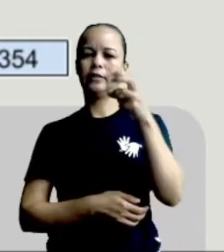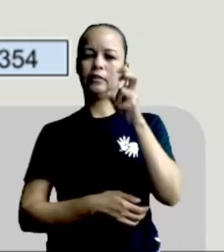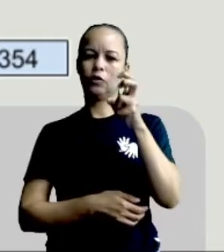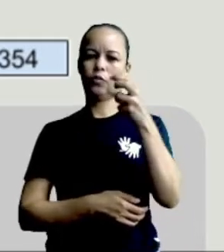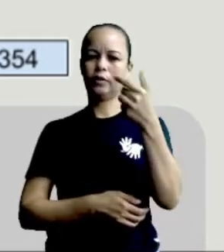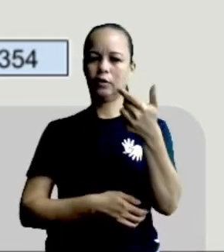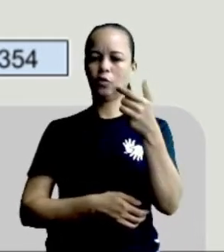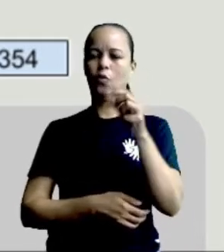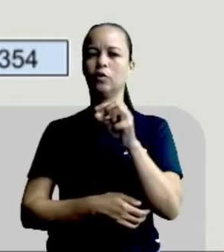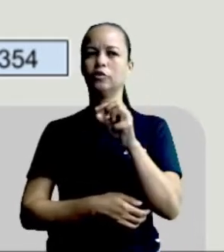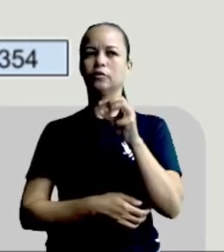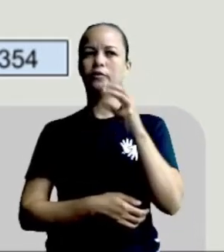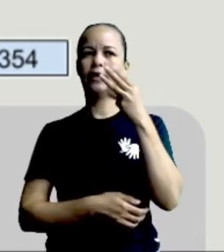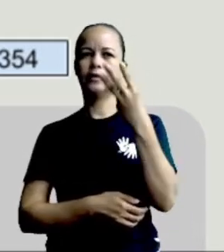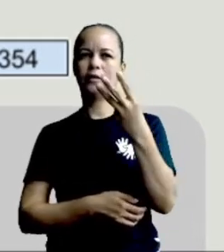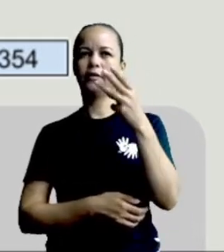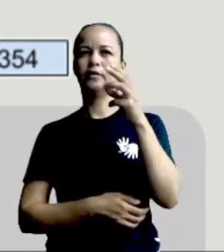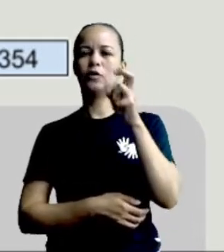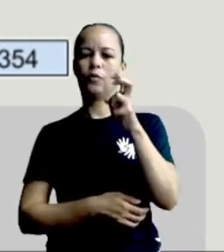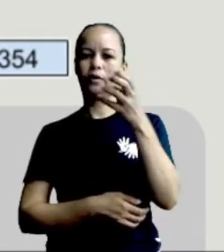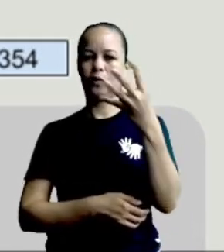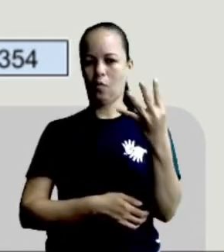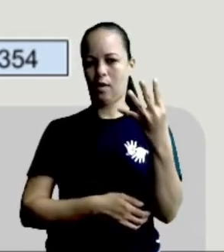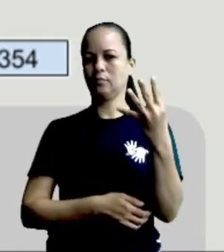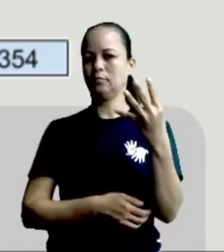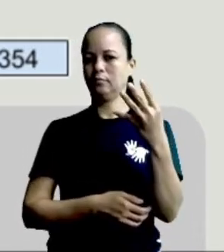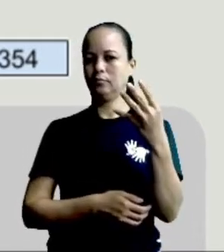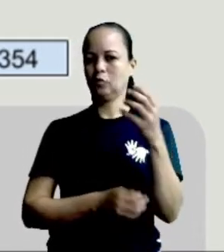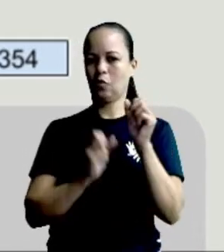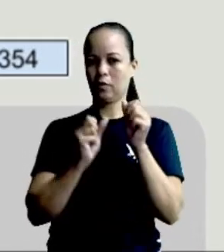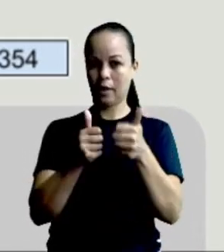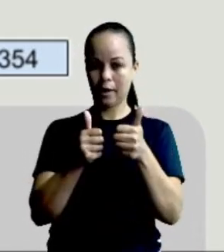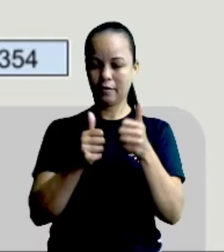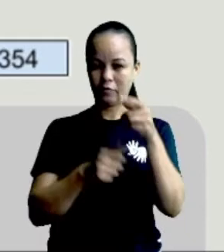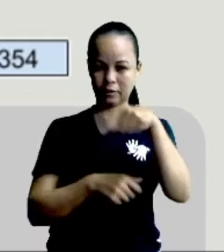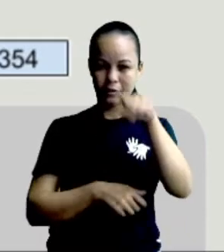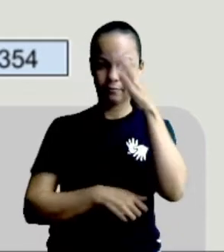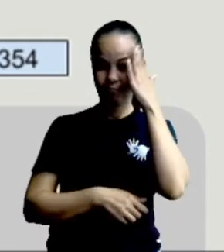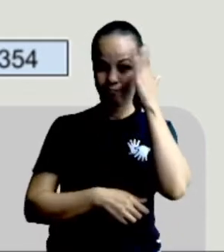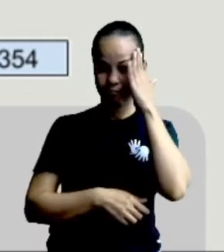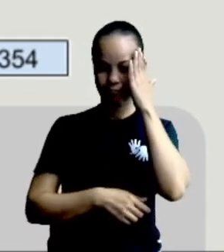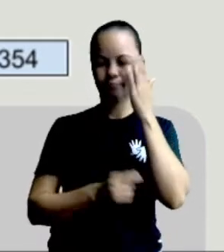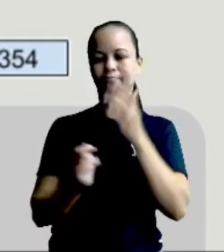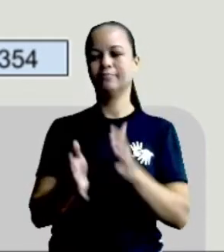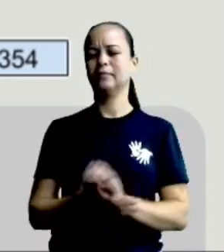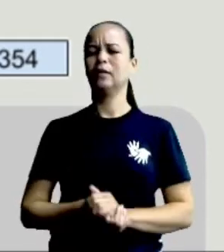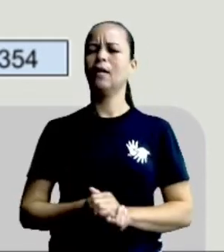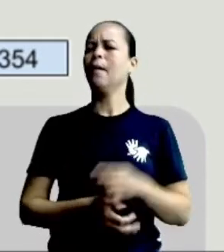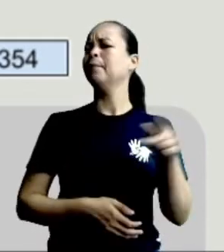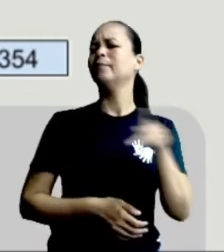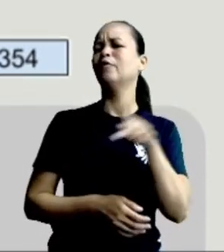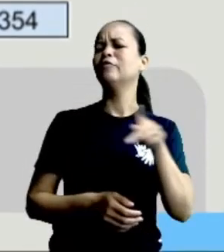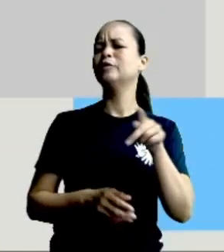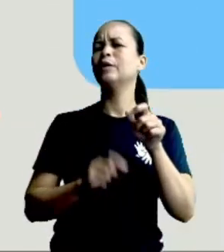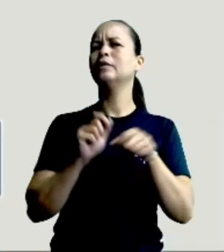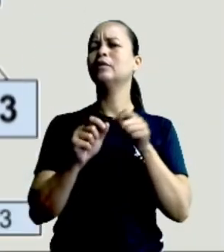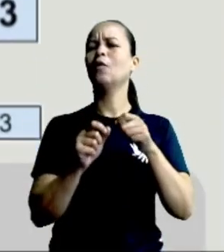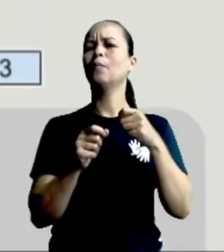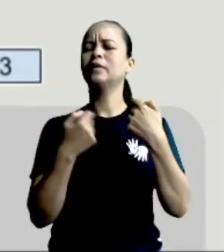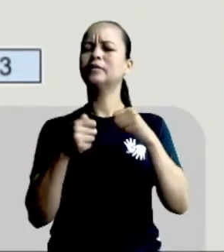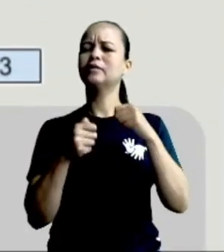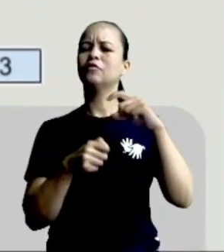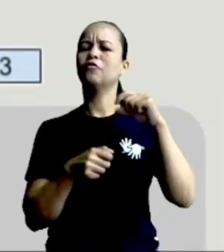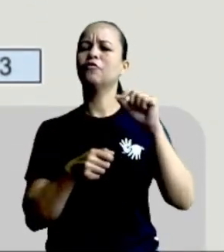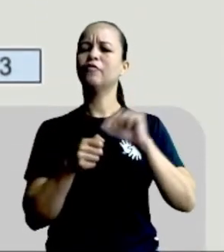352 e 354. Beleza? Tranquilinho? Deu para entender? Ah, professora, então eu vou ter que fazer isso com 4